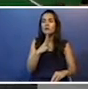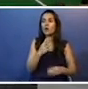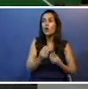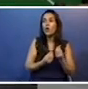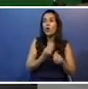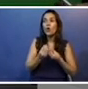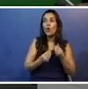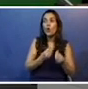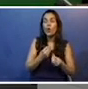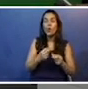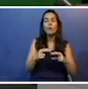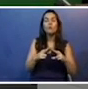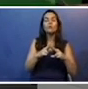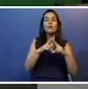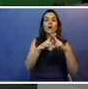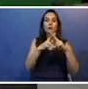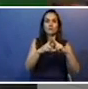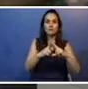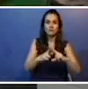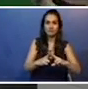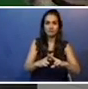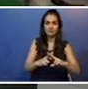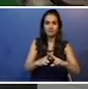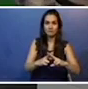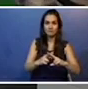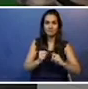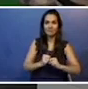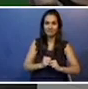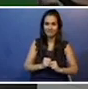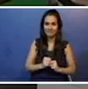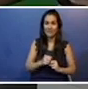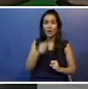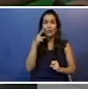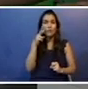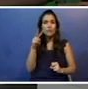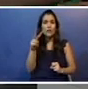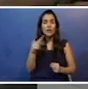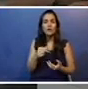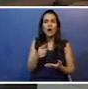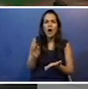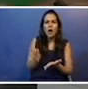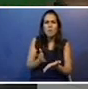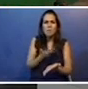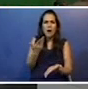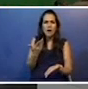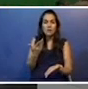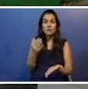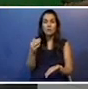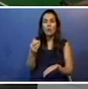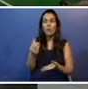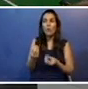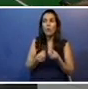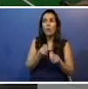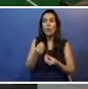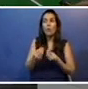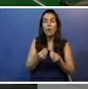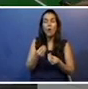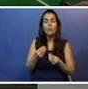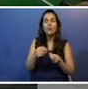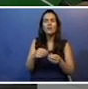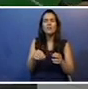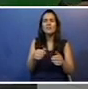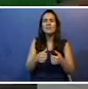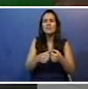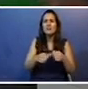como algarismos romanos. Veja na página seguinte imagens das ruínas do Império